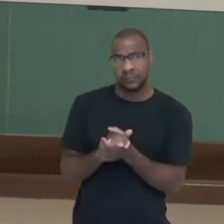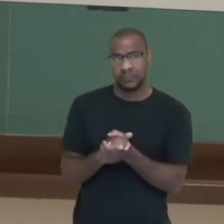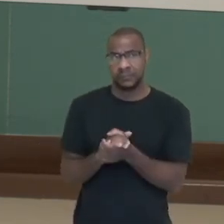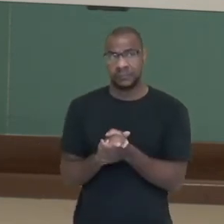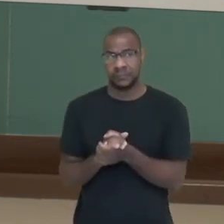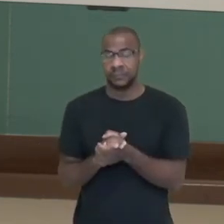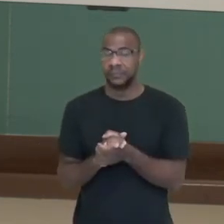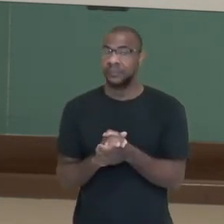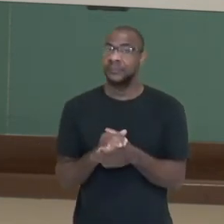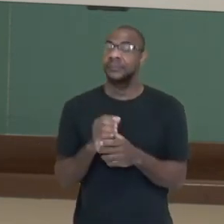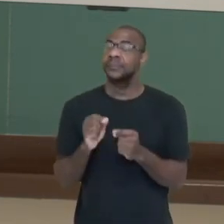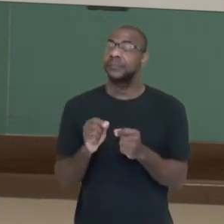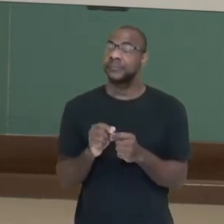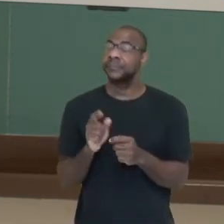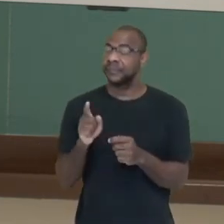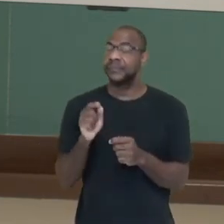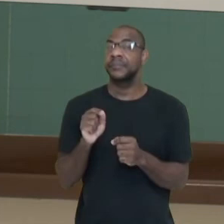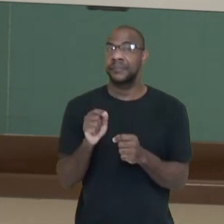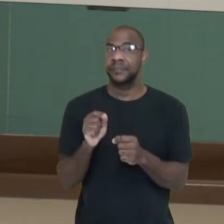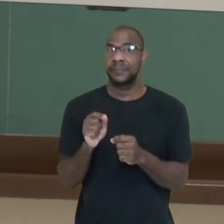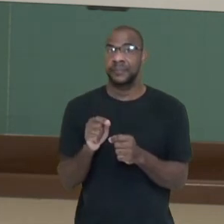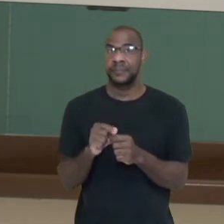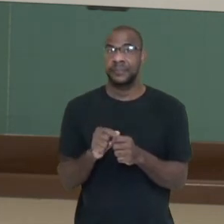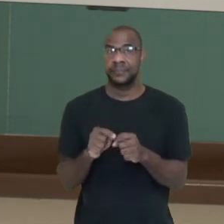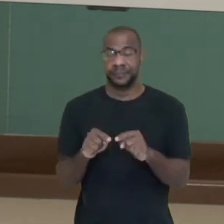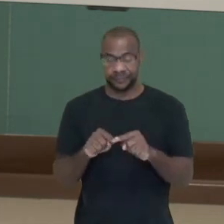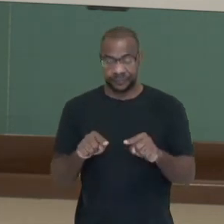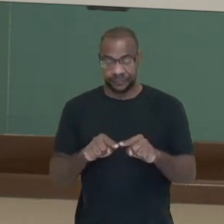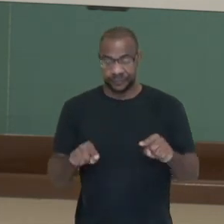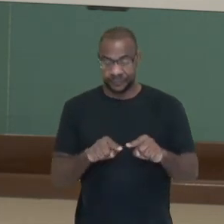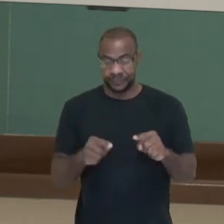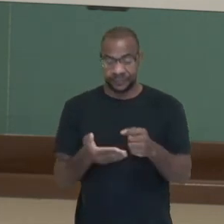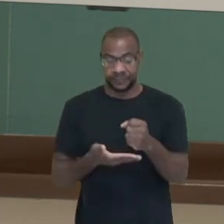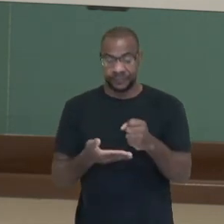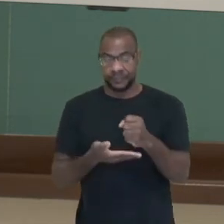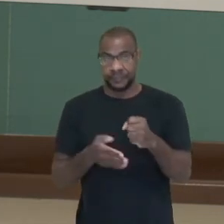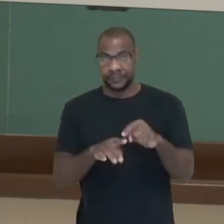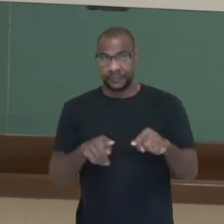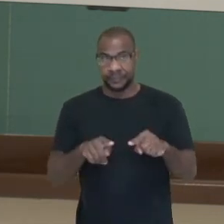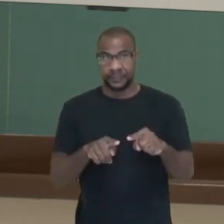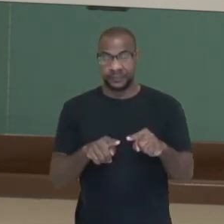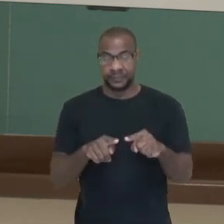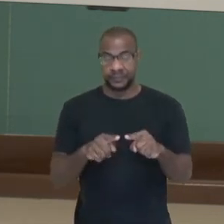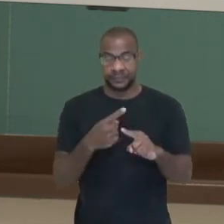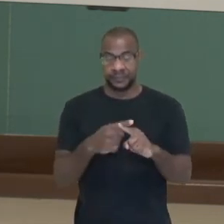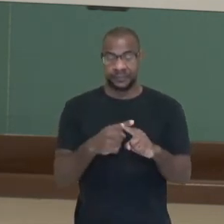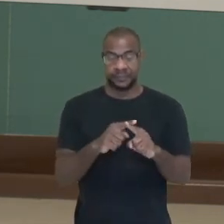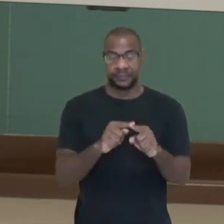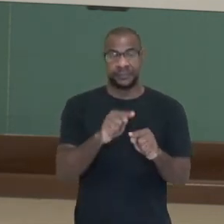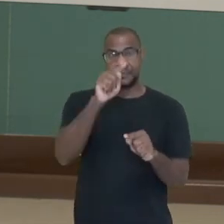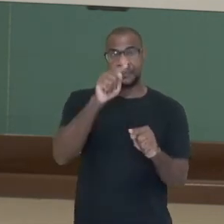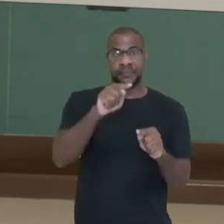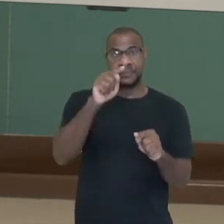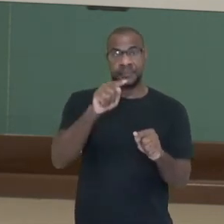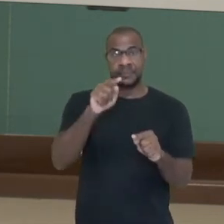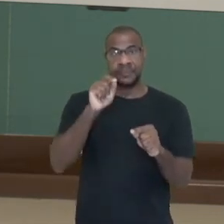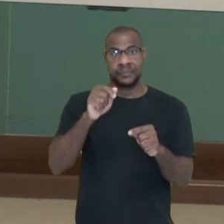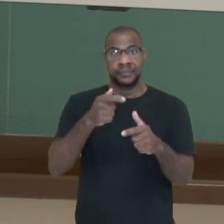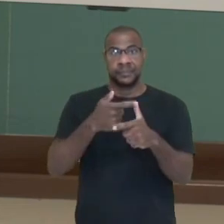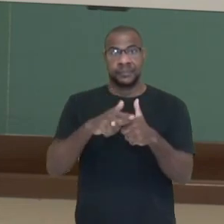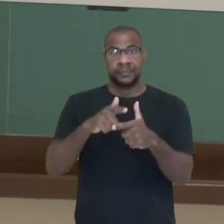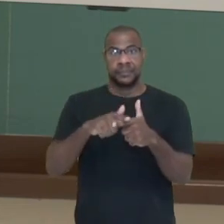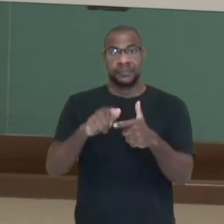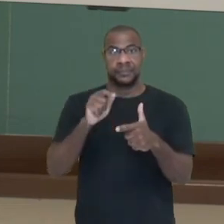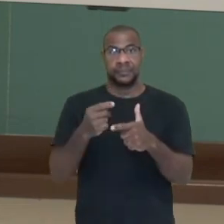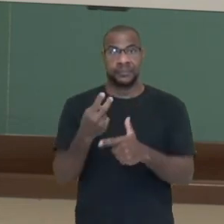vezes altura dividido por 2. Mas também, pessoal, a gente pode pensar o seguinte, a área do triângulo é a